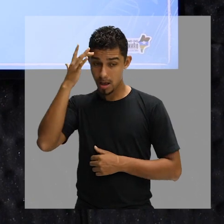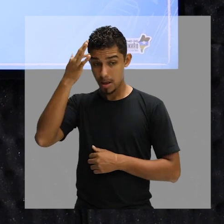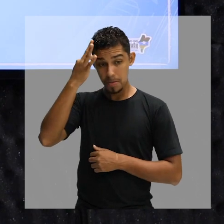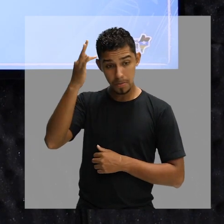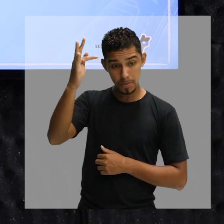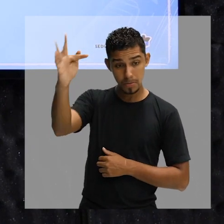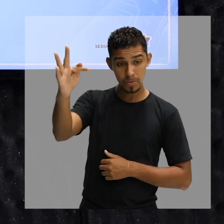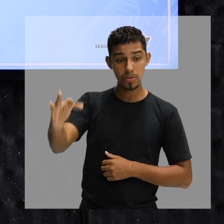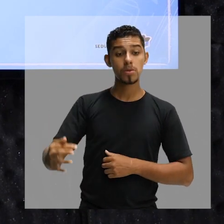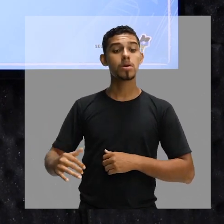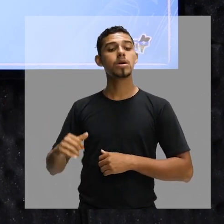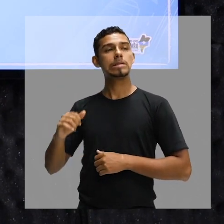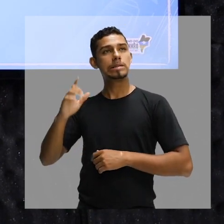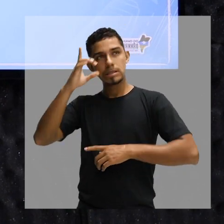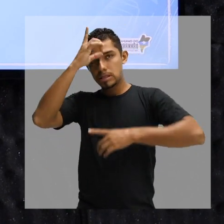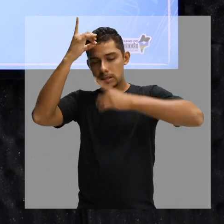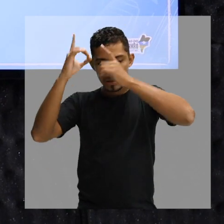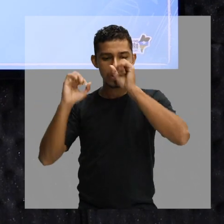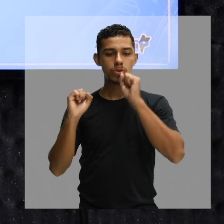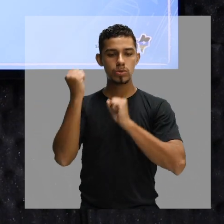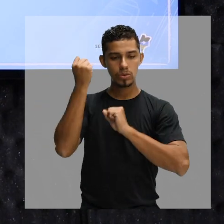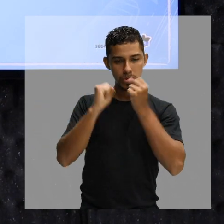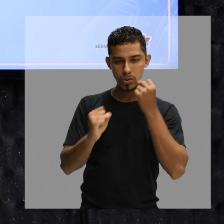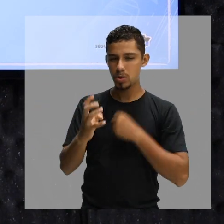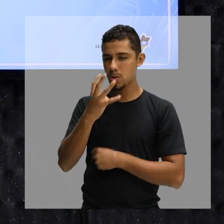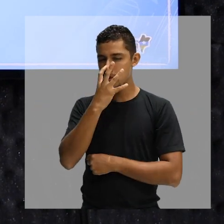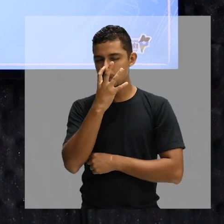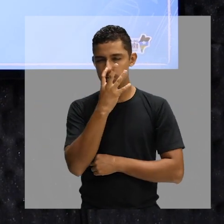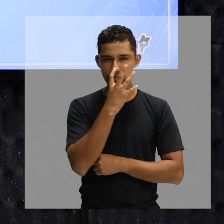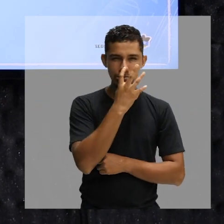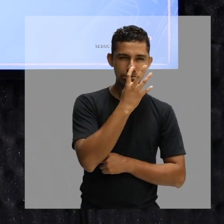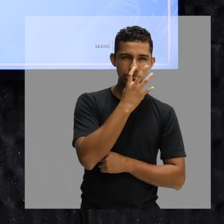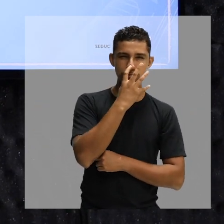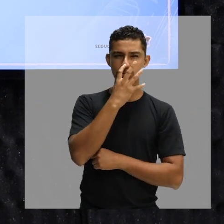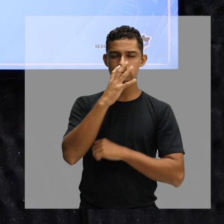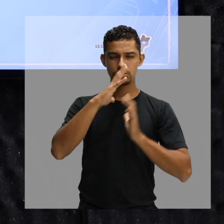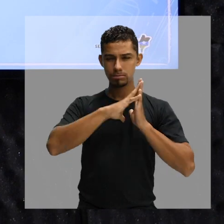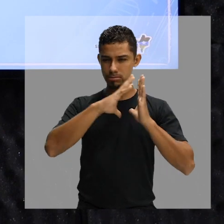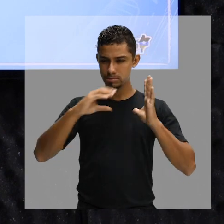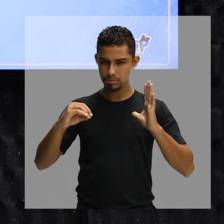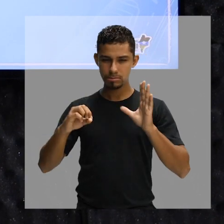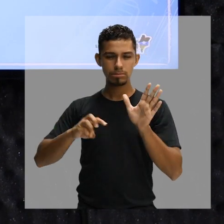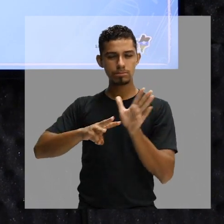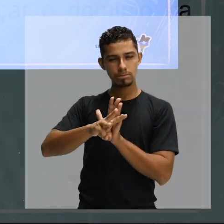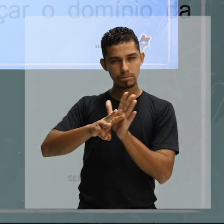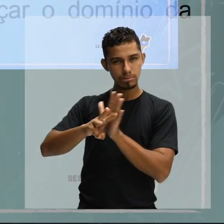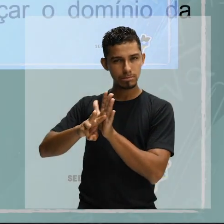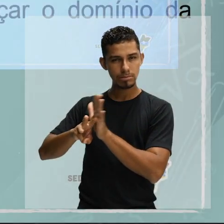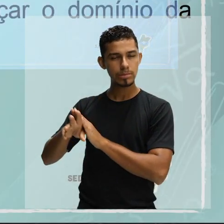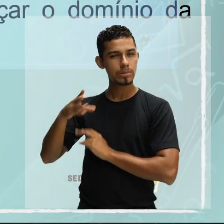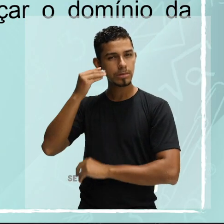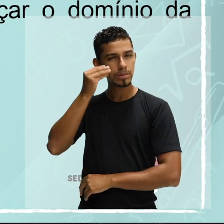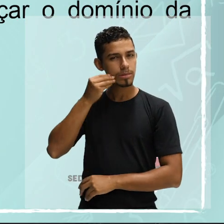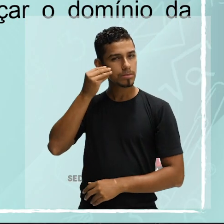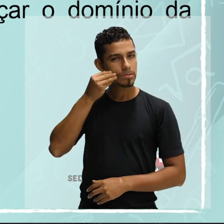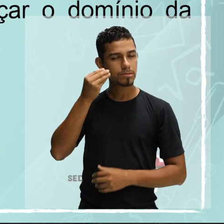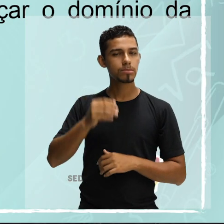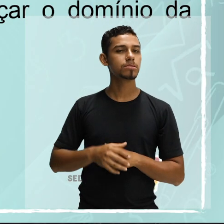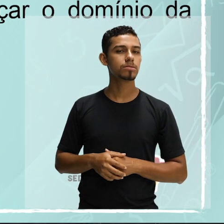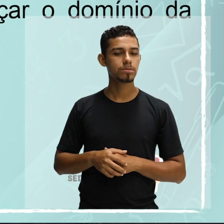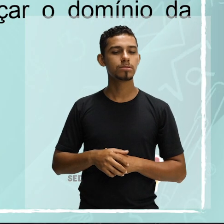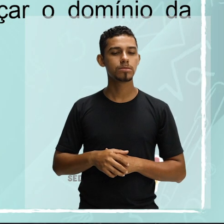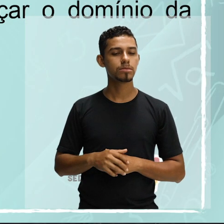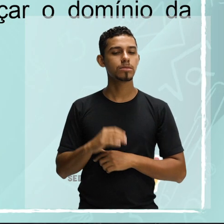da, claro, observação da natureza, observação como padrão no método experimental, tá? Da